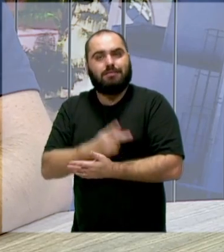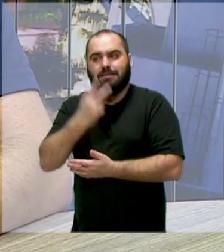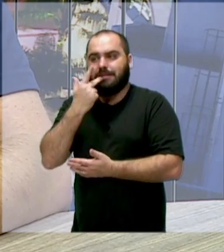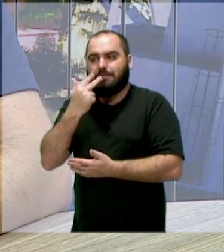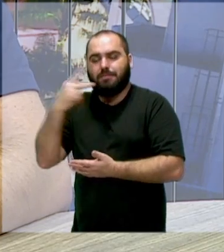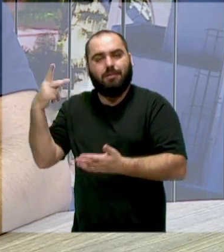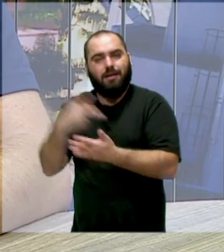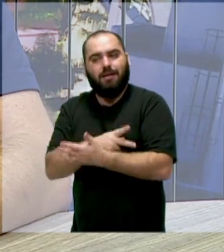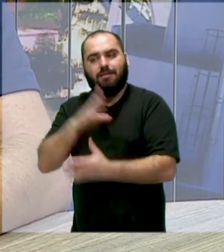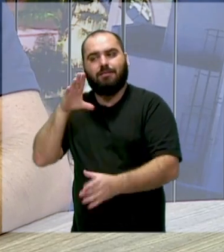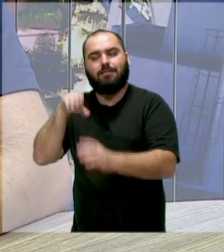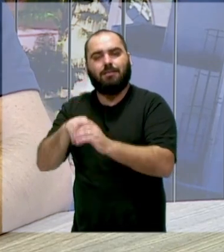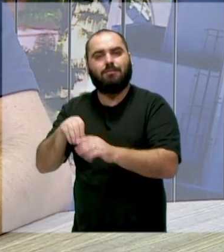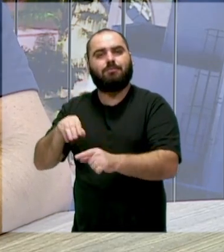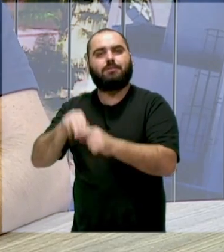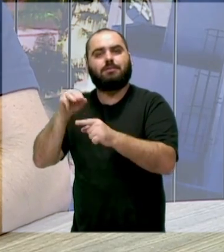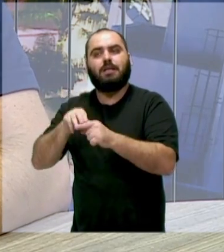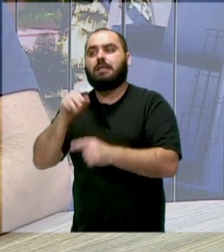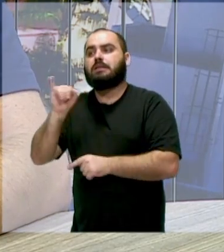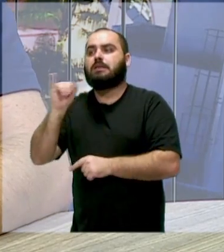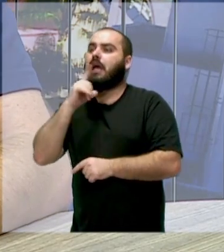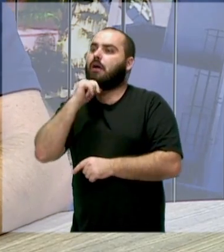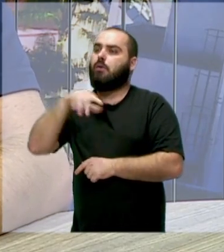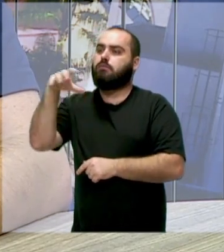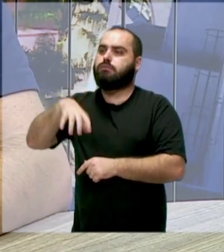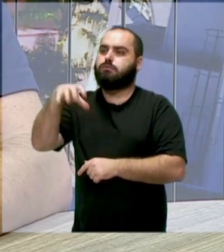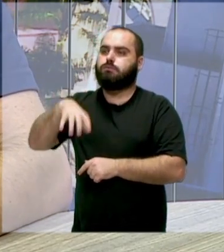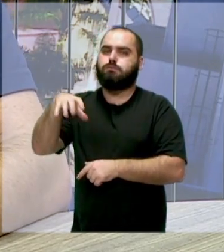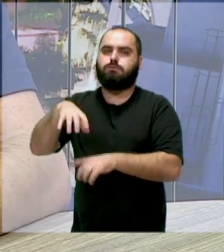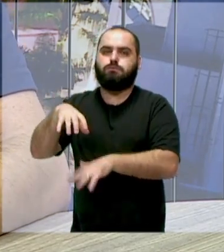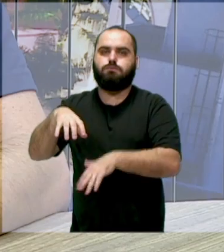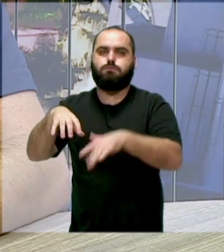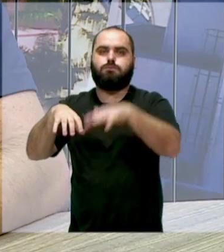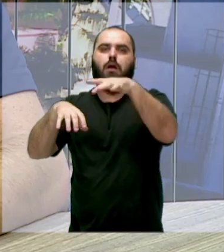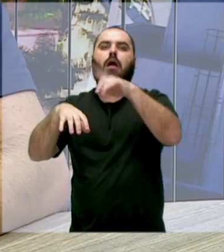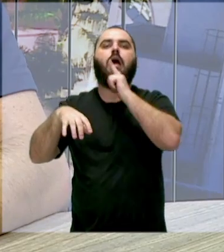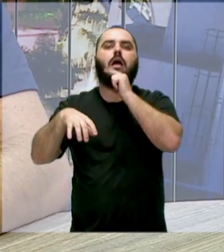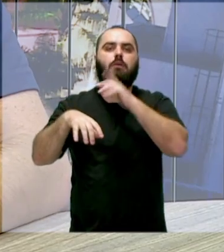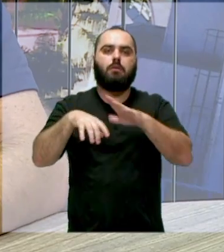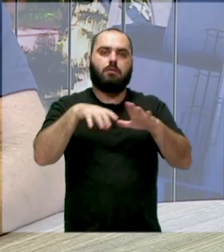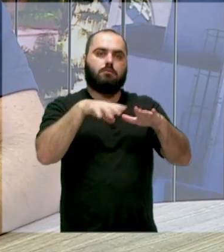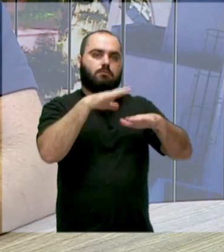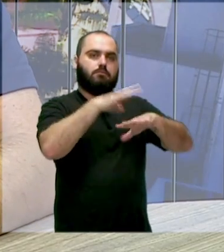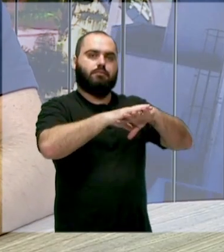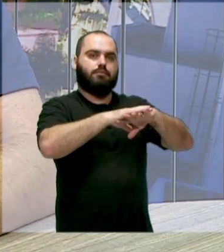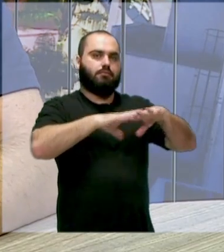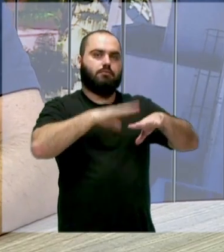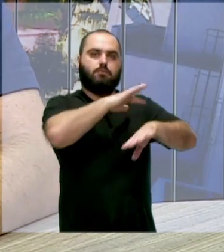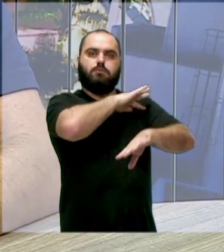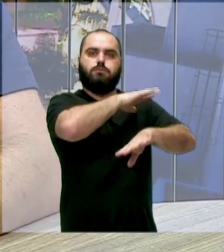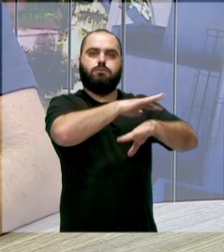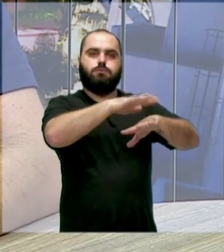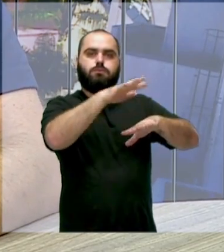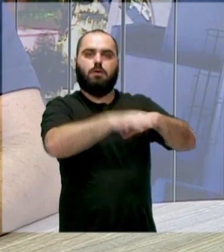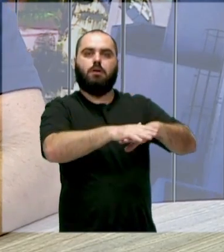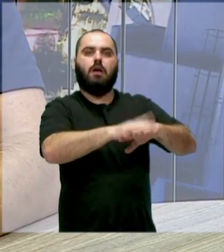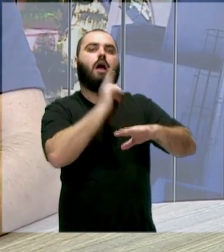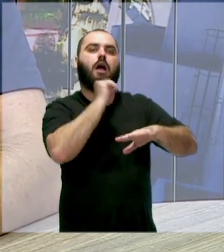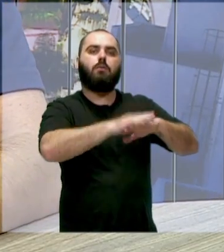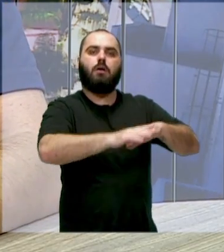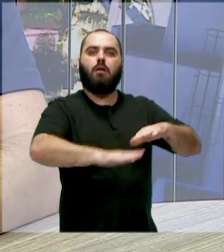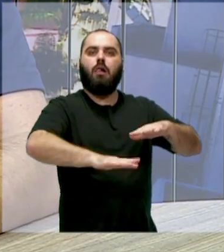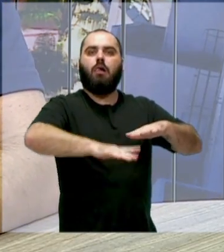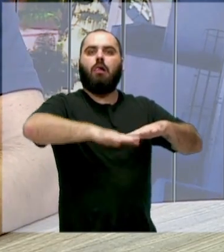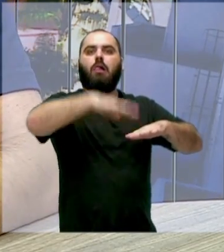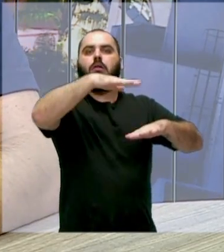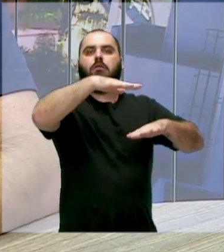descoordenada dentro do município. Quando tiver uma enxurrada, esse lixo vai parar dentro da boca de lobo. Então você só está transferindo a situação que vai revoltar para